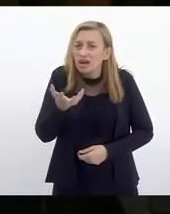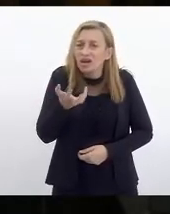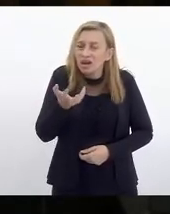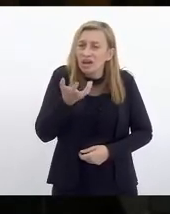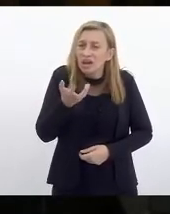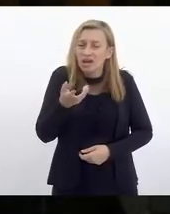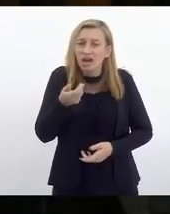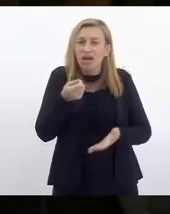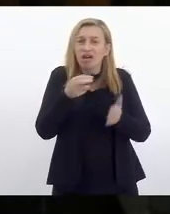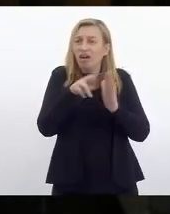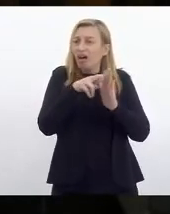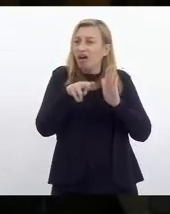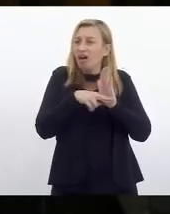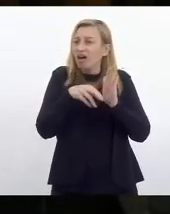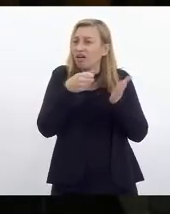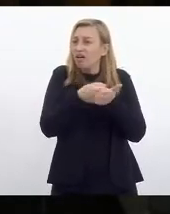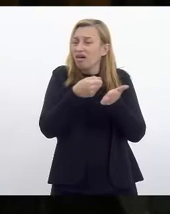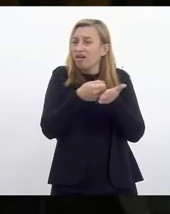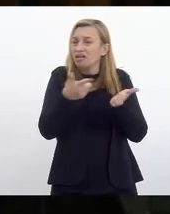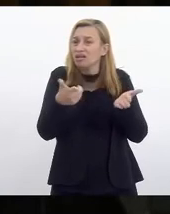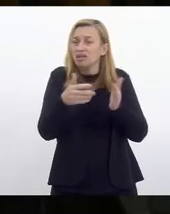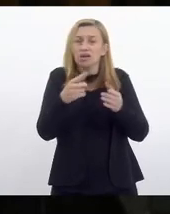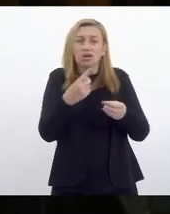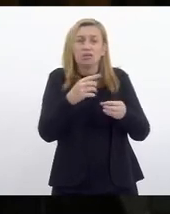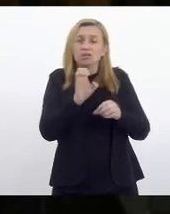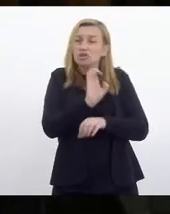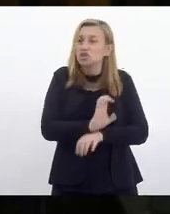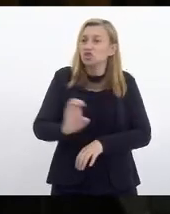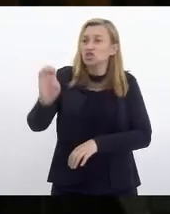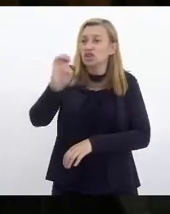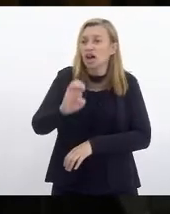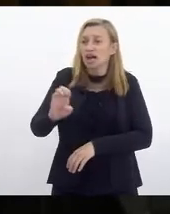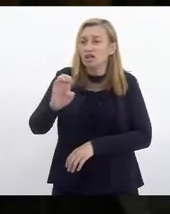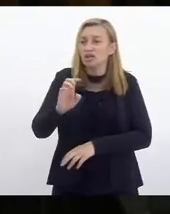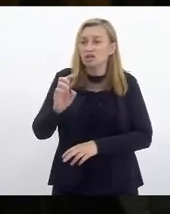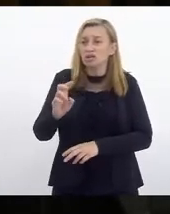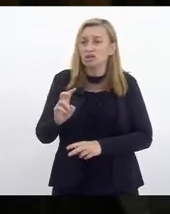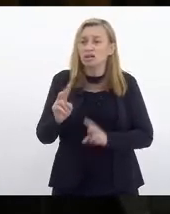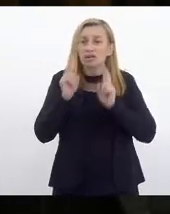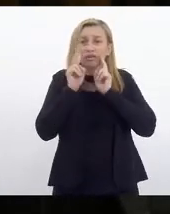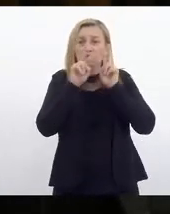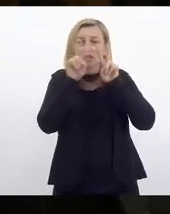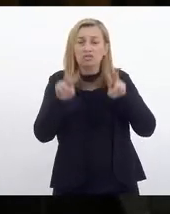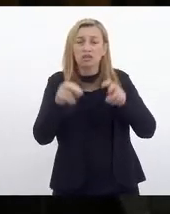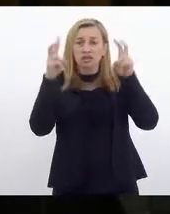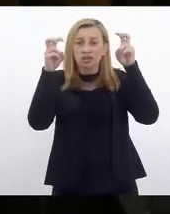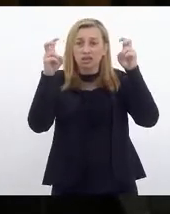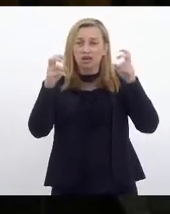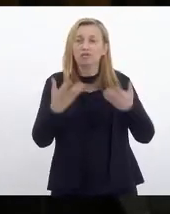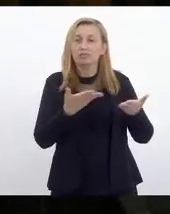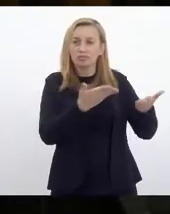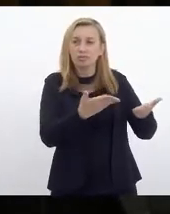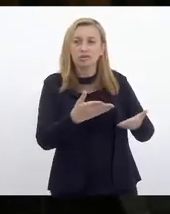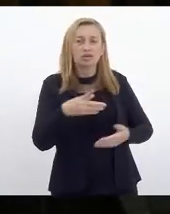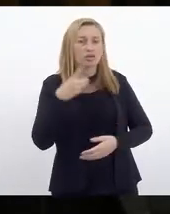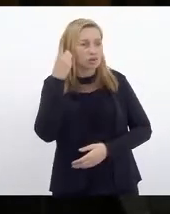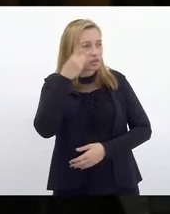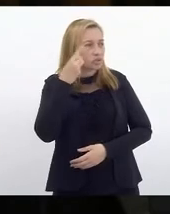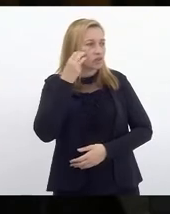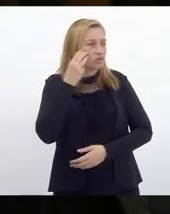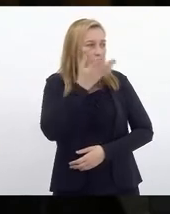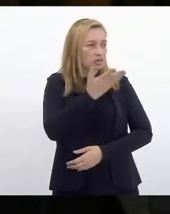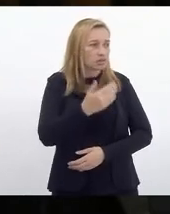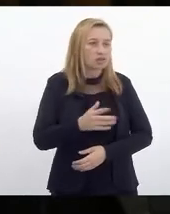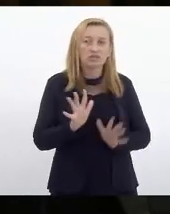ditar regras para os estados, sob o ponto de vista desse tema. Concedo a parte a Vossa Excelência, deputado Valdeque.